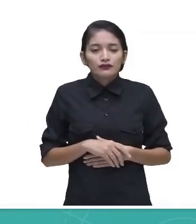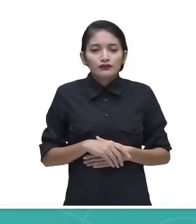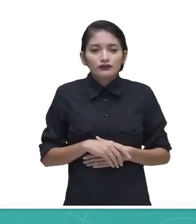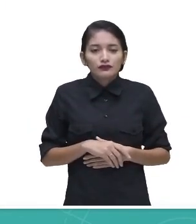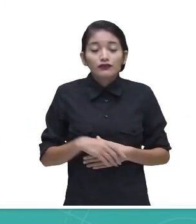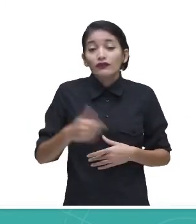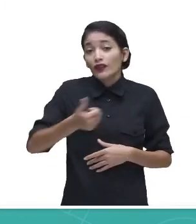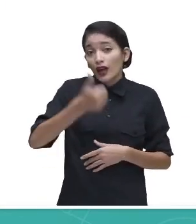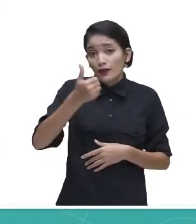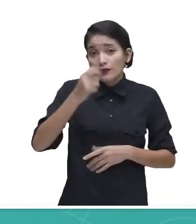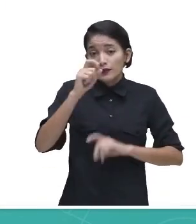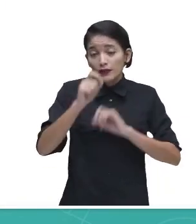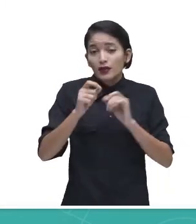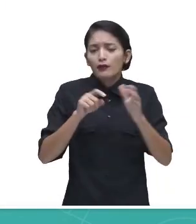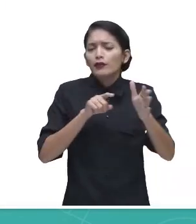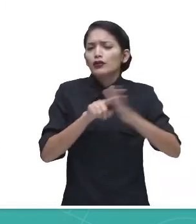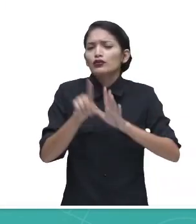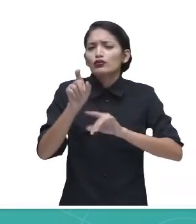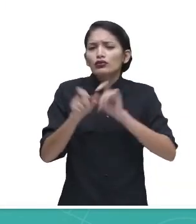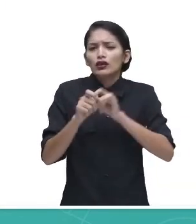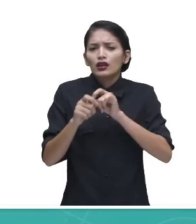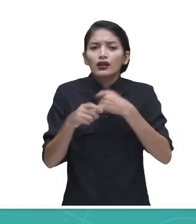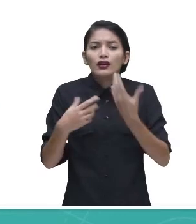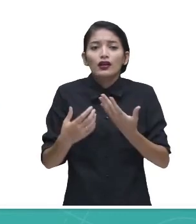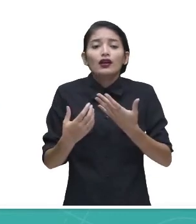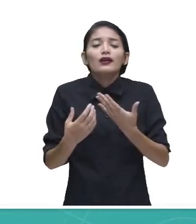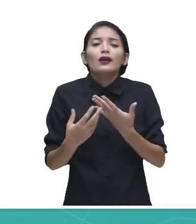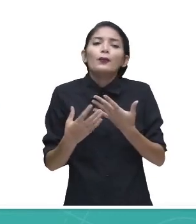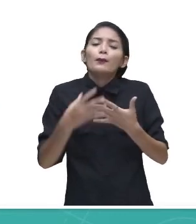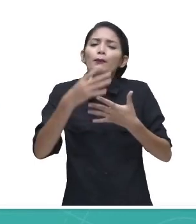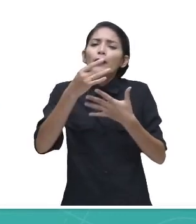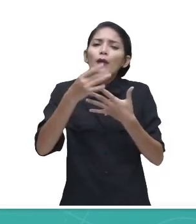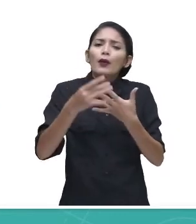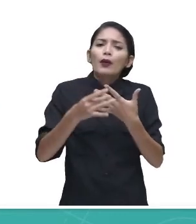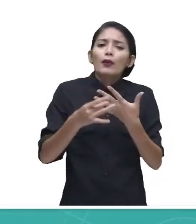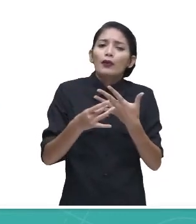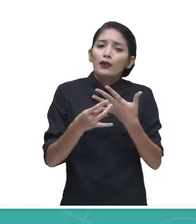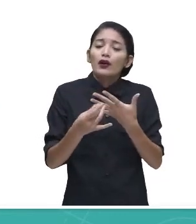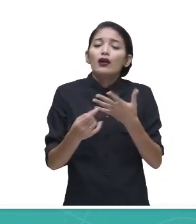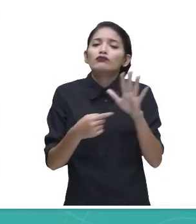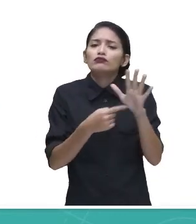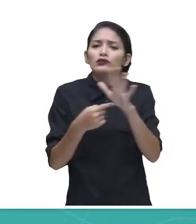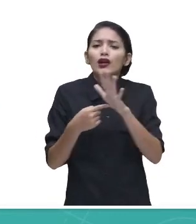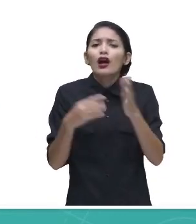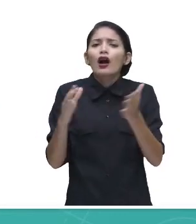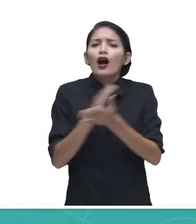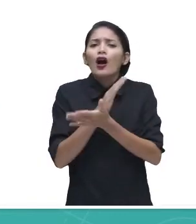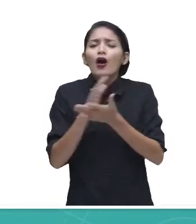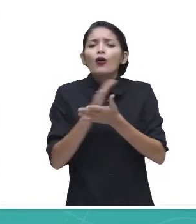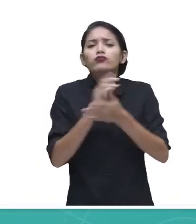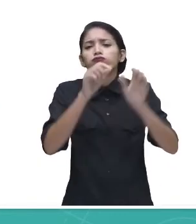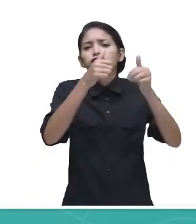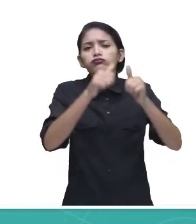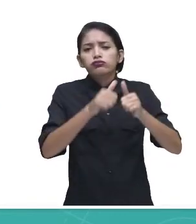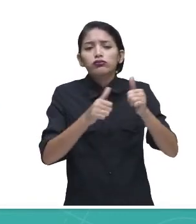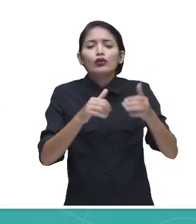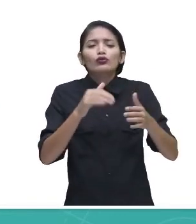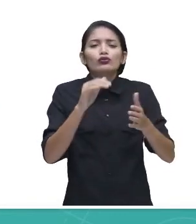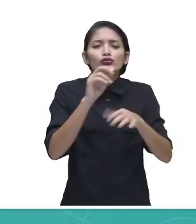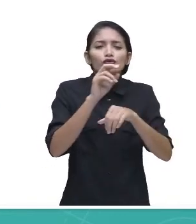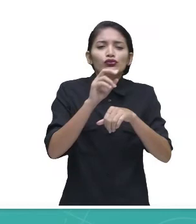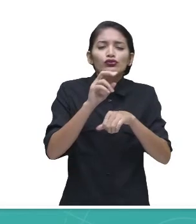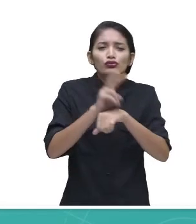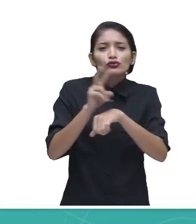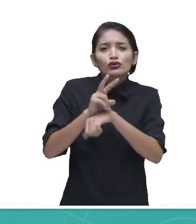Na primeira questão, eu perguntei, são descritas a seguir algumas situações analisadas no estudo do corpo